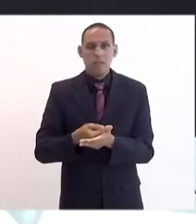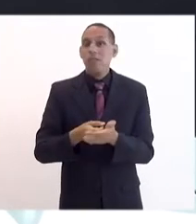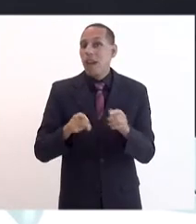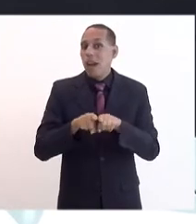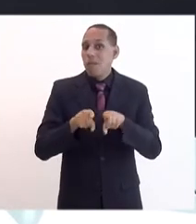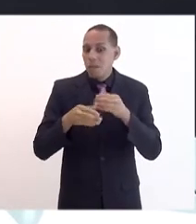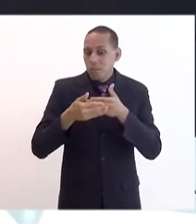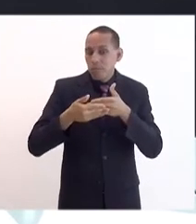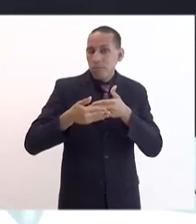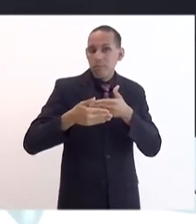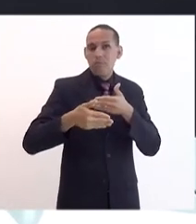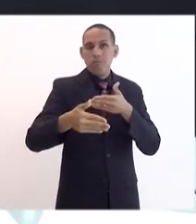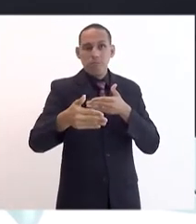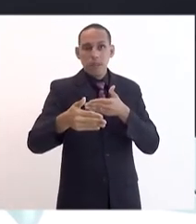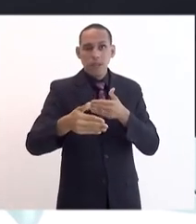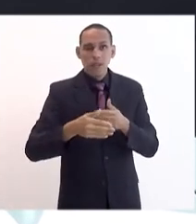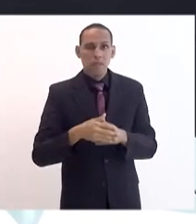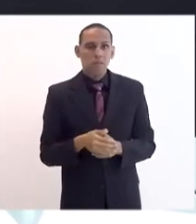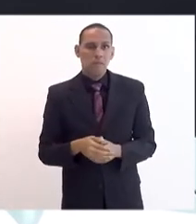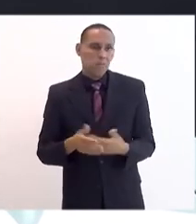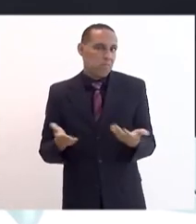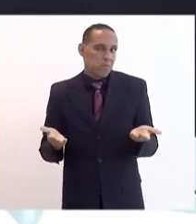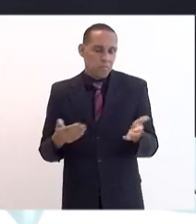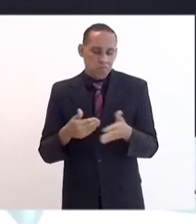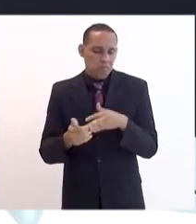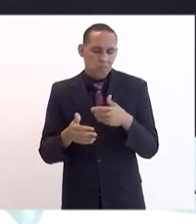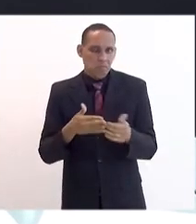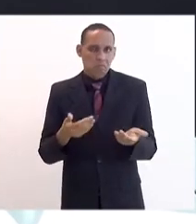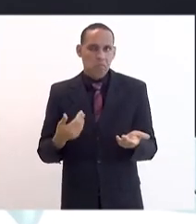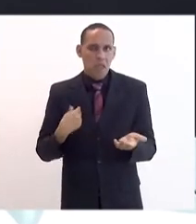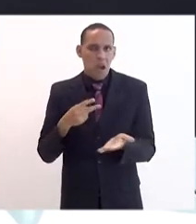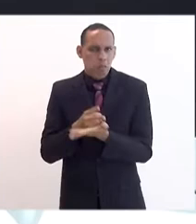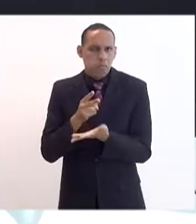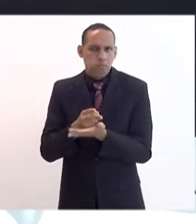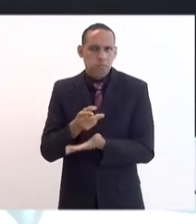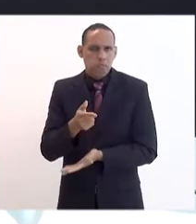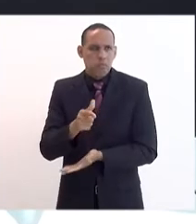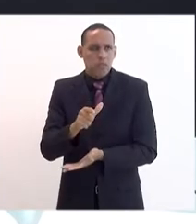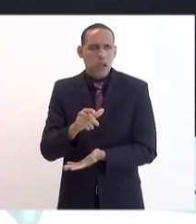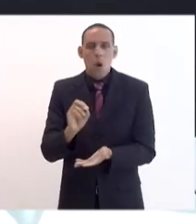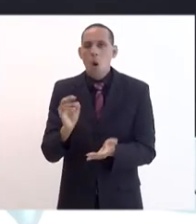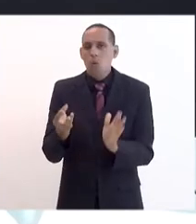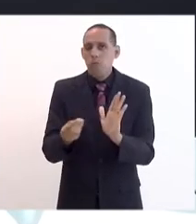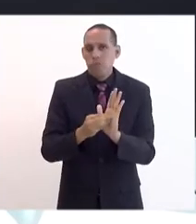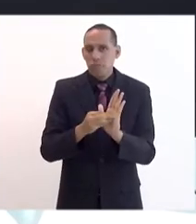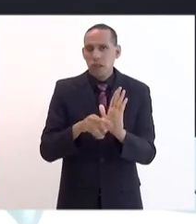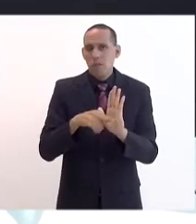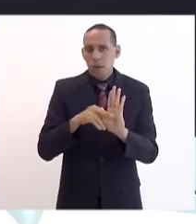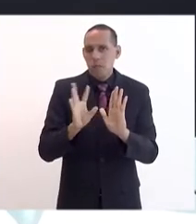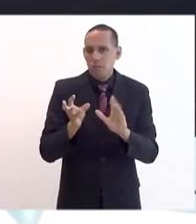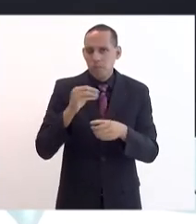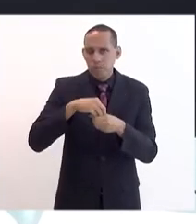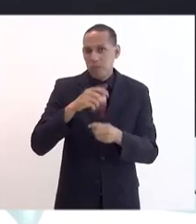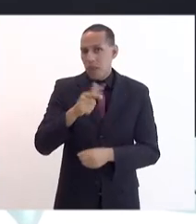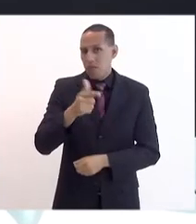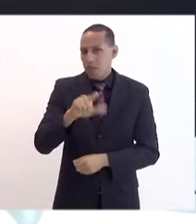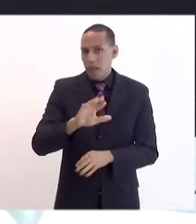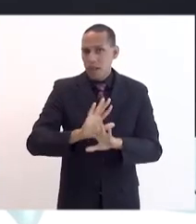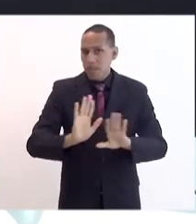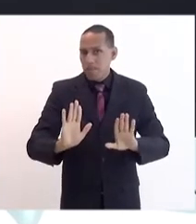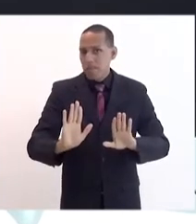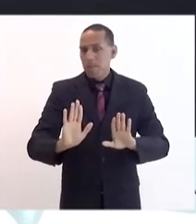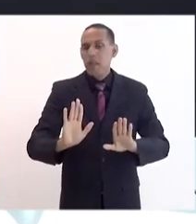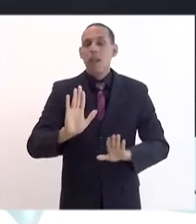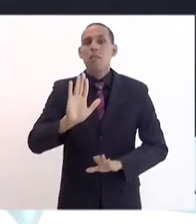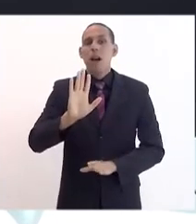se, mesmo que não esteja constante do regimento interno, o